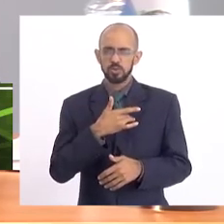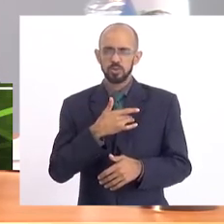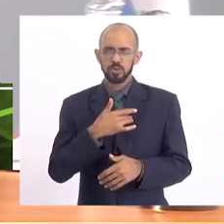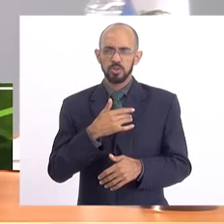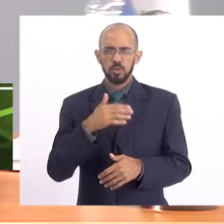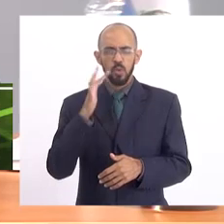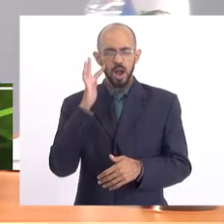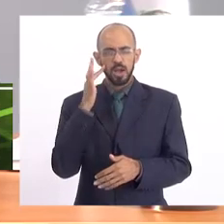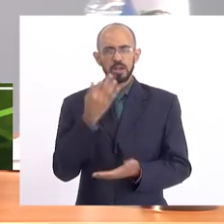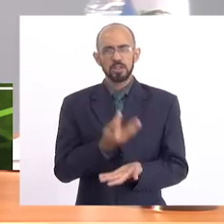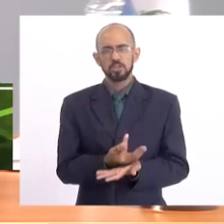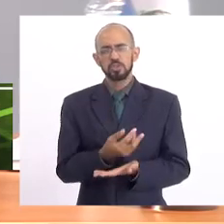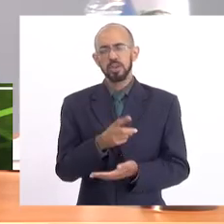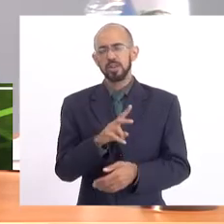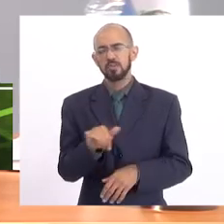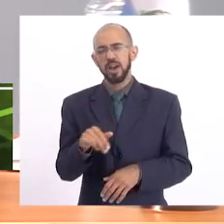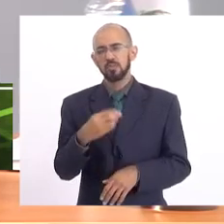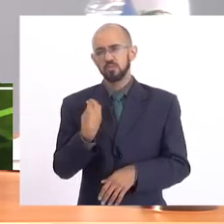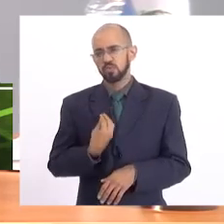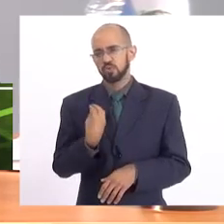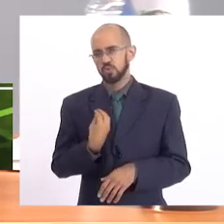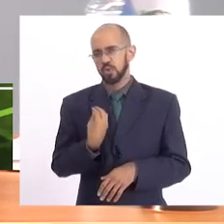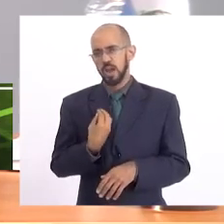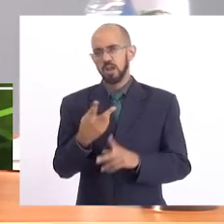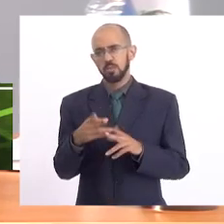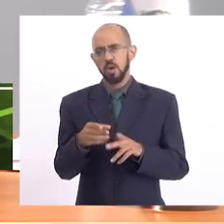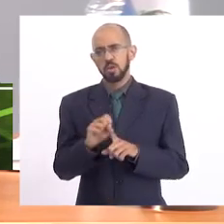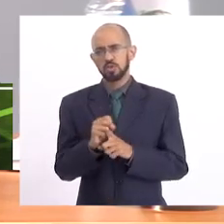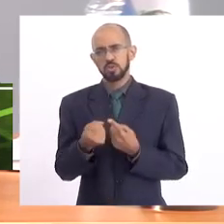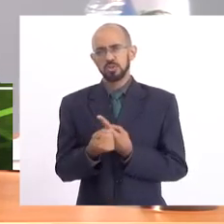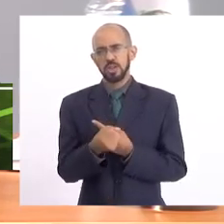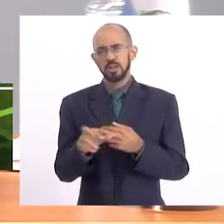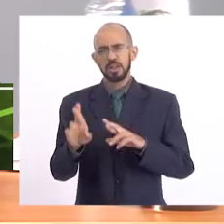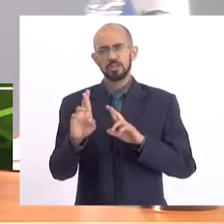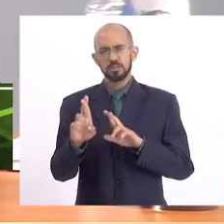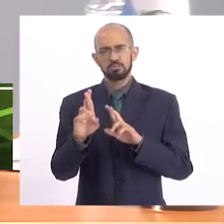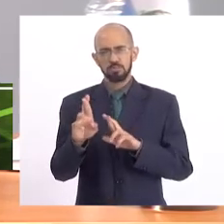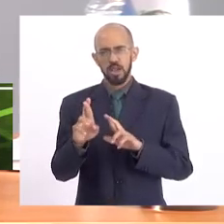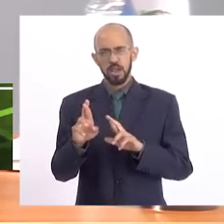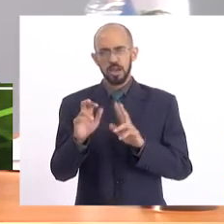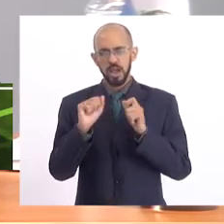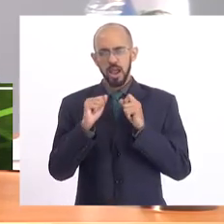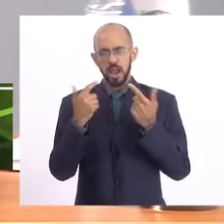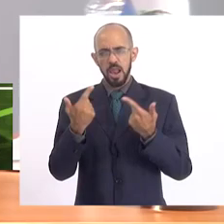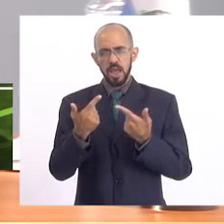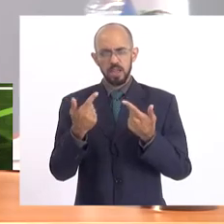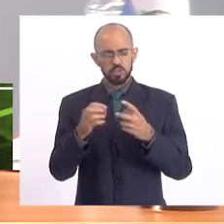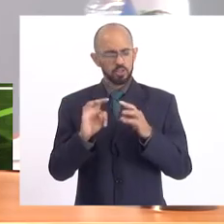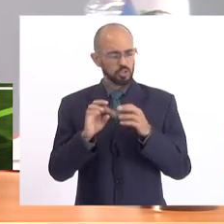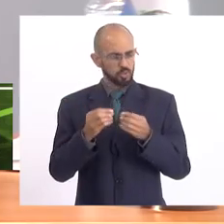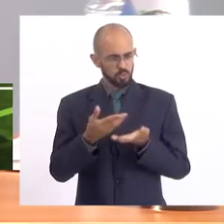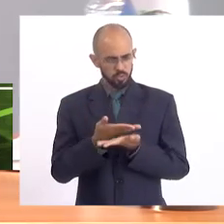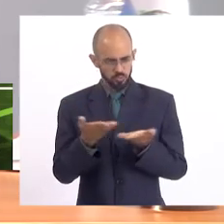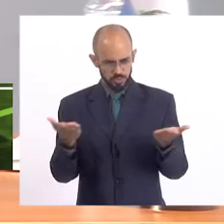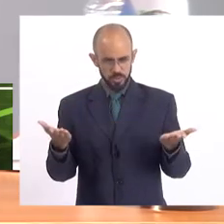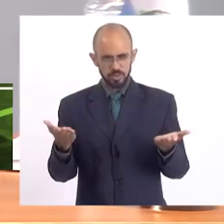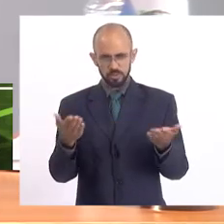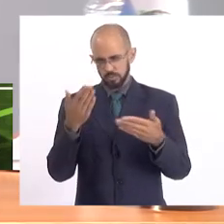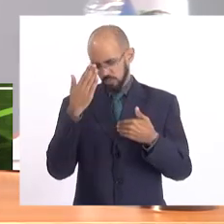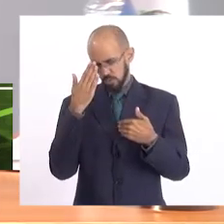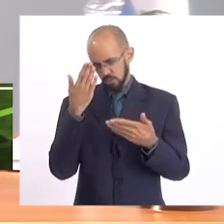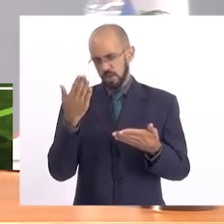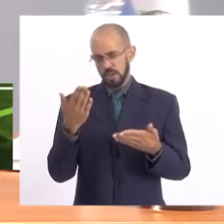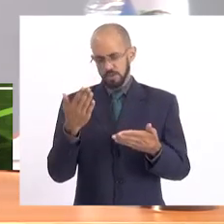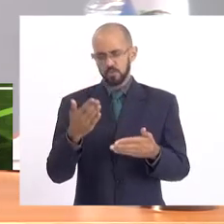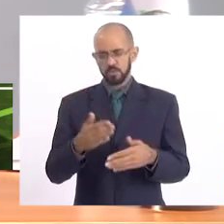ele vai funcionar como a sociedade espera, a LERJ espera, os senhores e as senhoras. Obrigado.